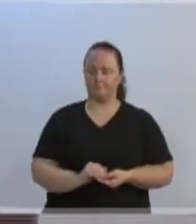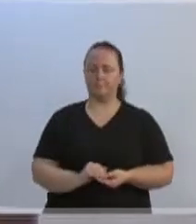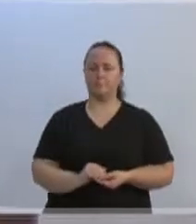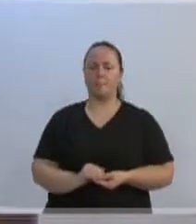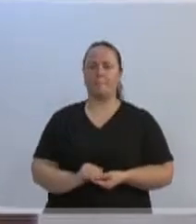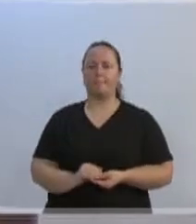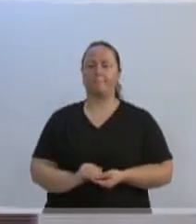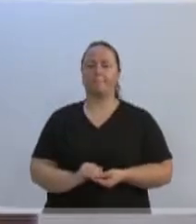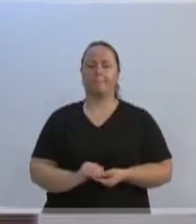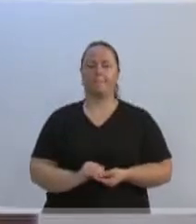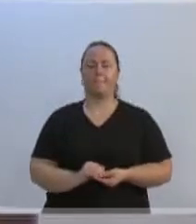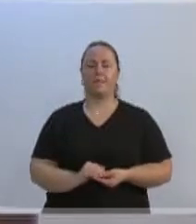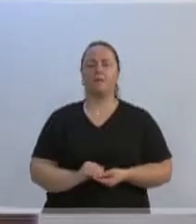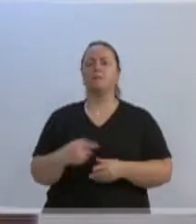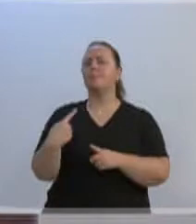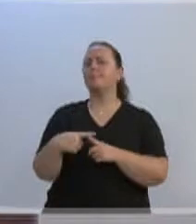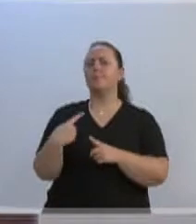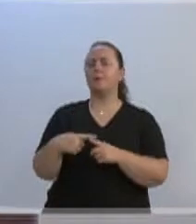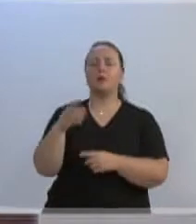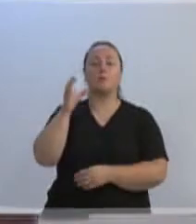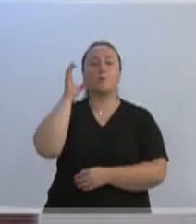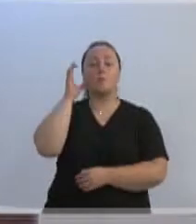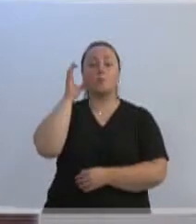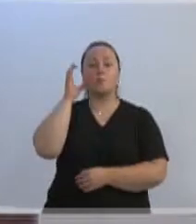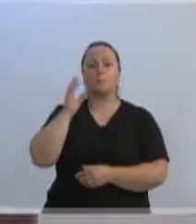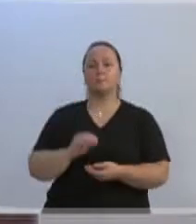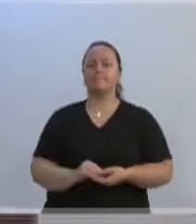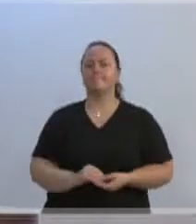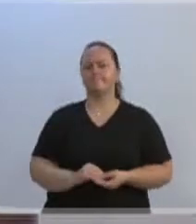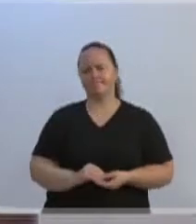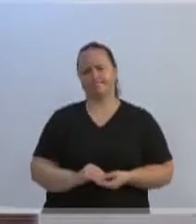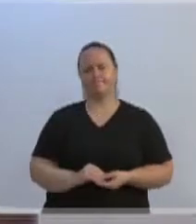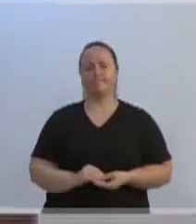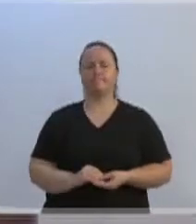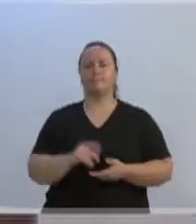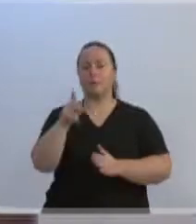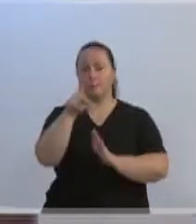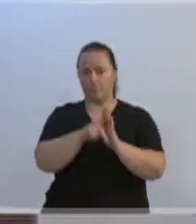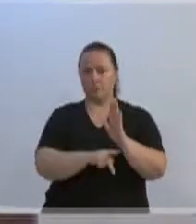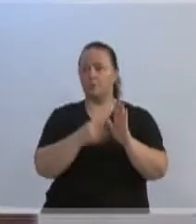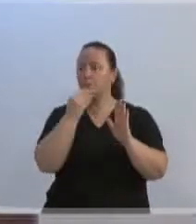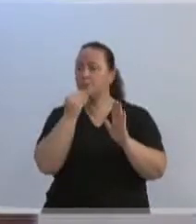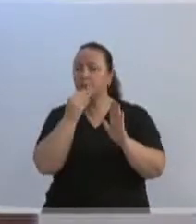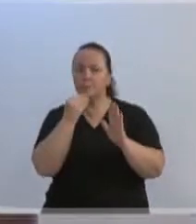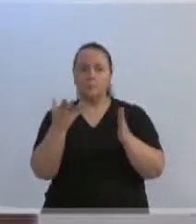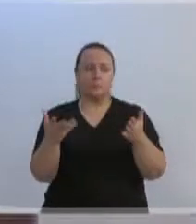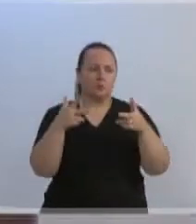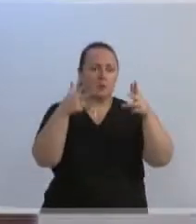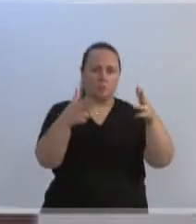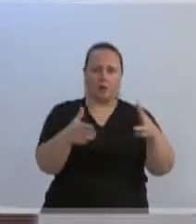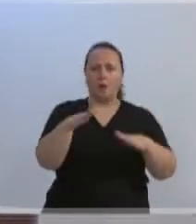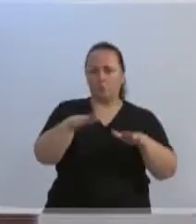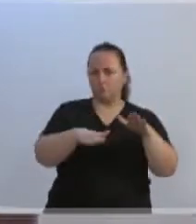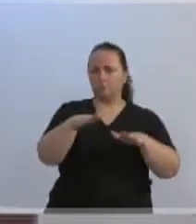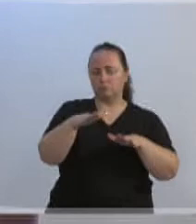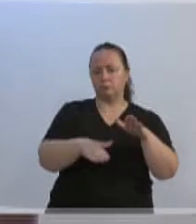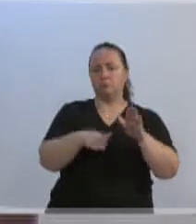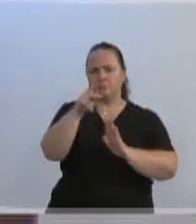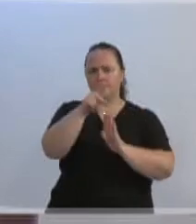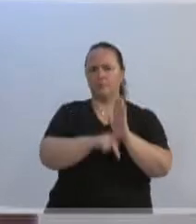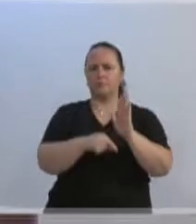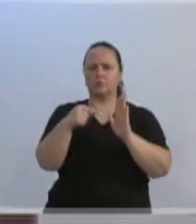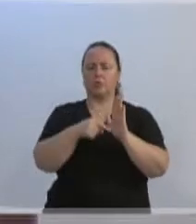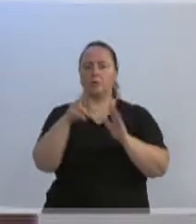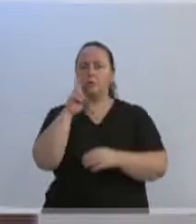mas porque abstenção é um o projeto é o vereador bruno acredita vez seja por isso também o projeto que também chega em